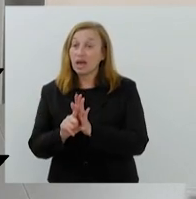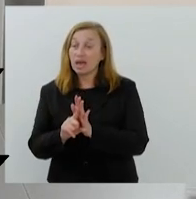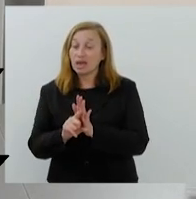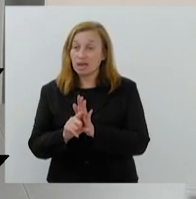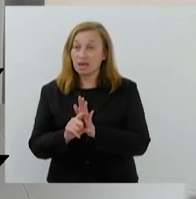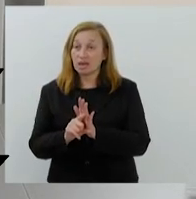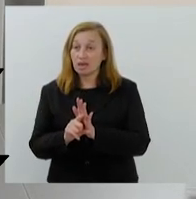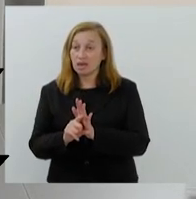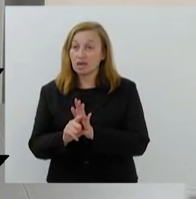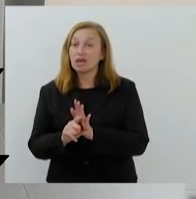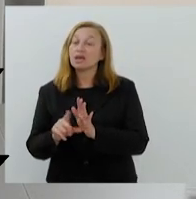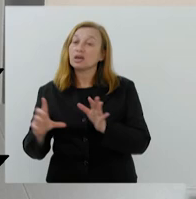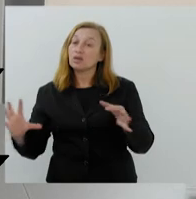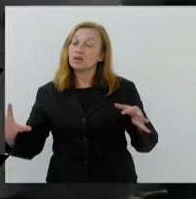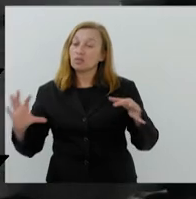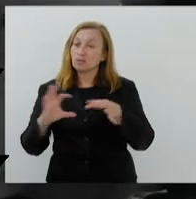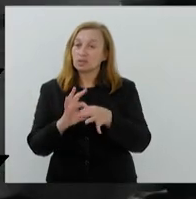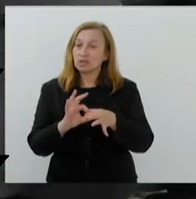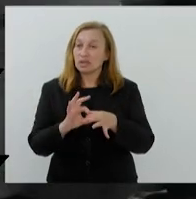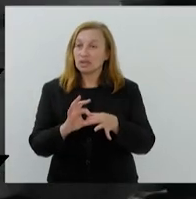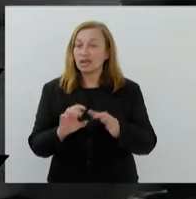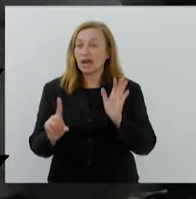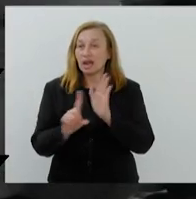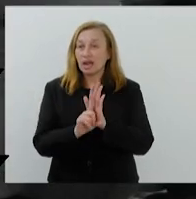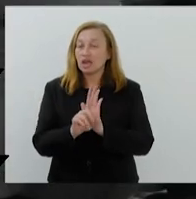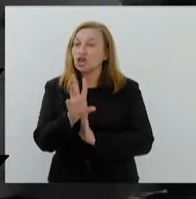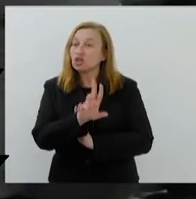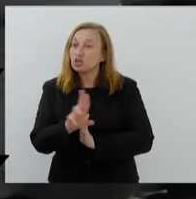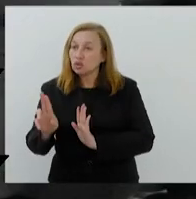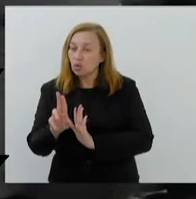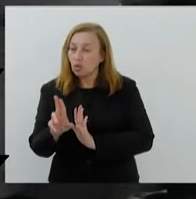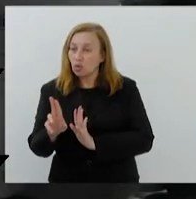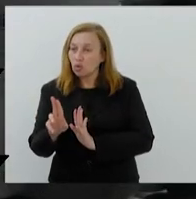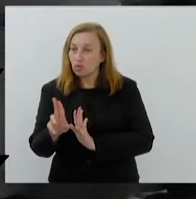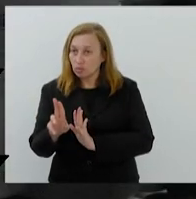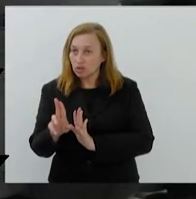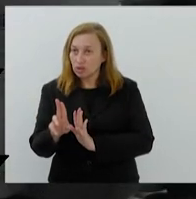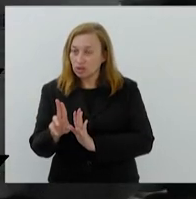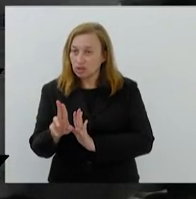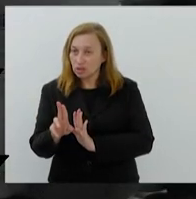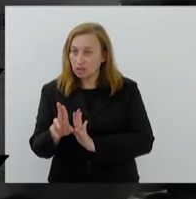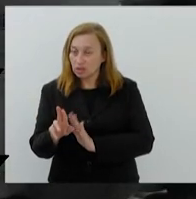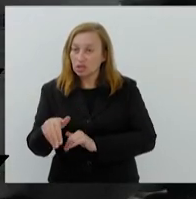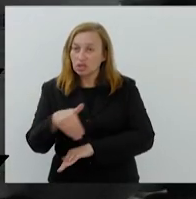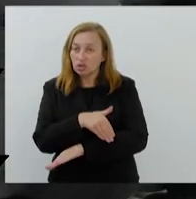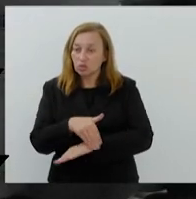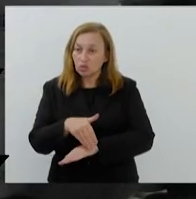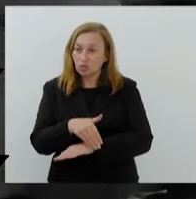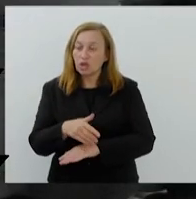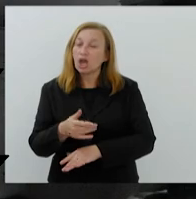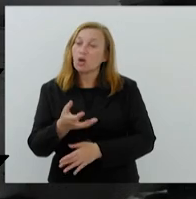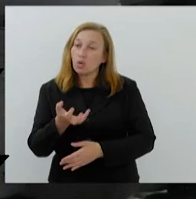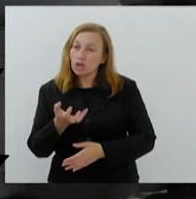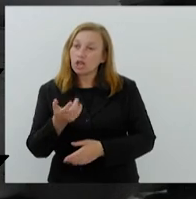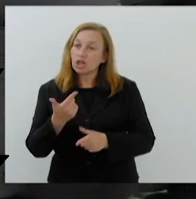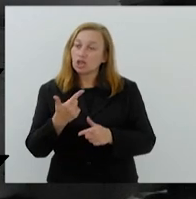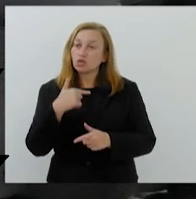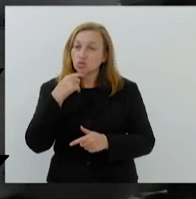leis que dispõem sobre nomes dados às vias, logradores. Eu gostaria de tirar uma dúvida